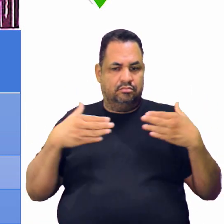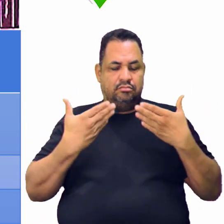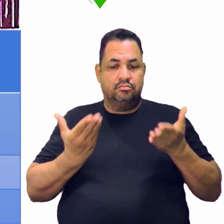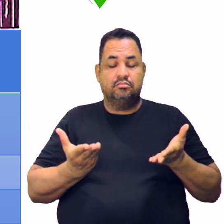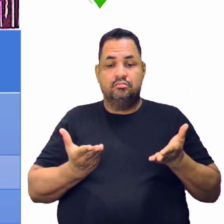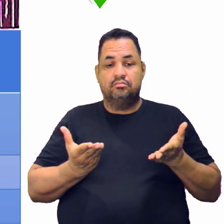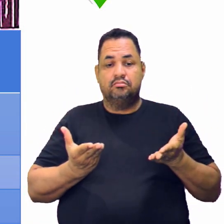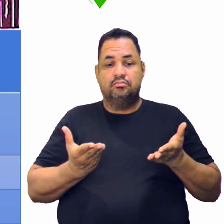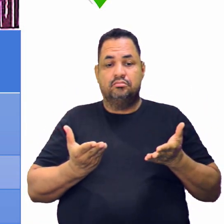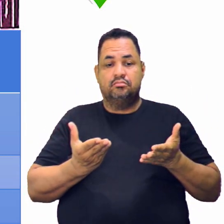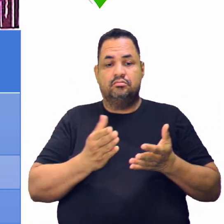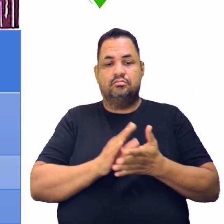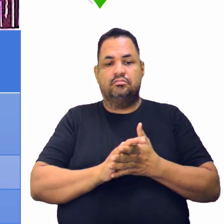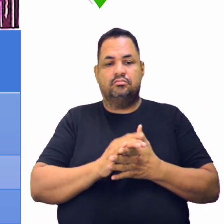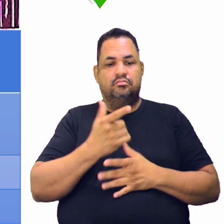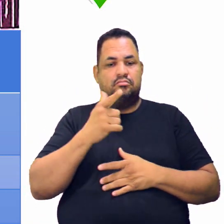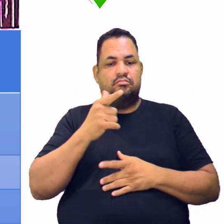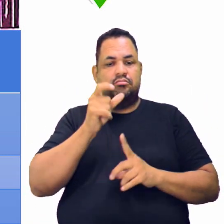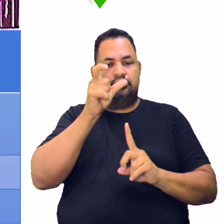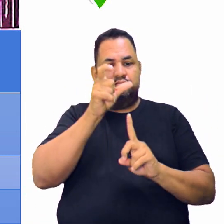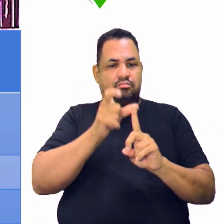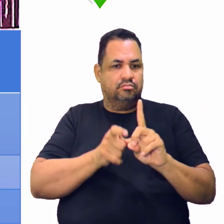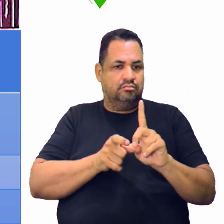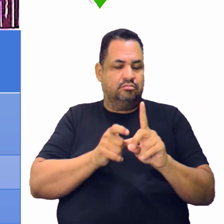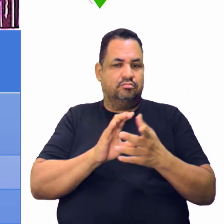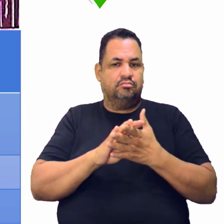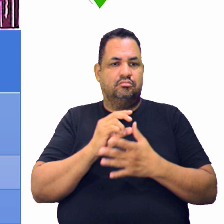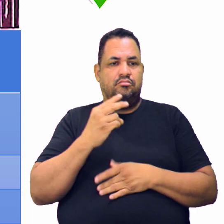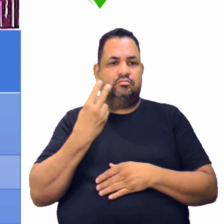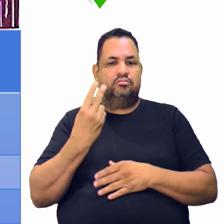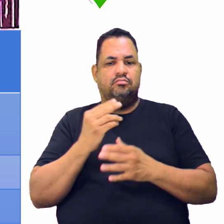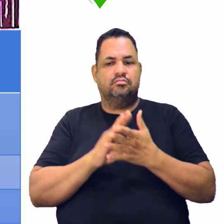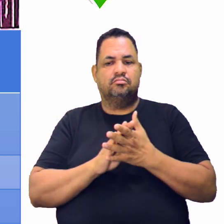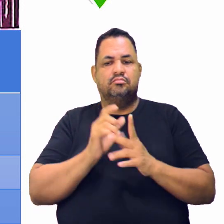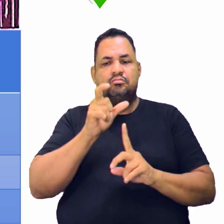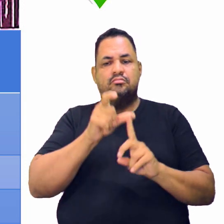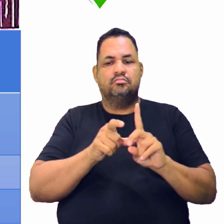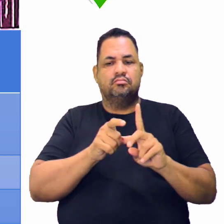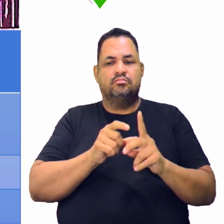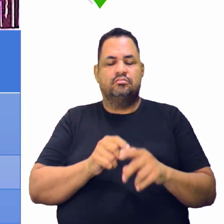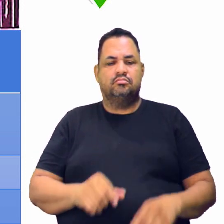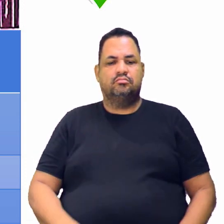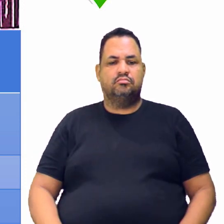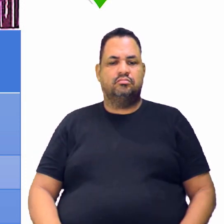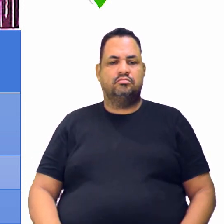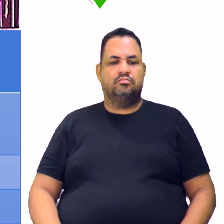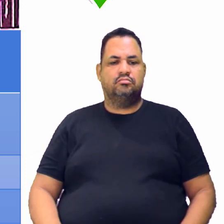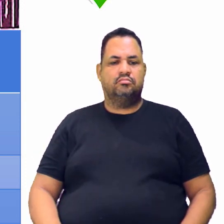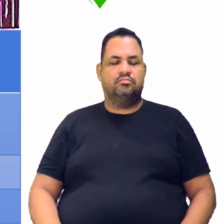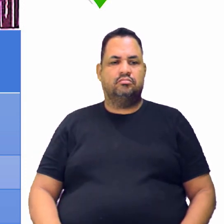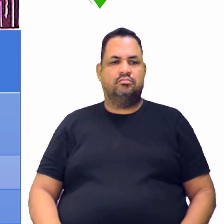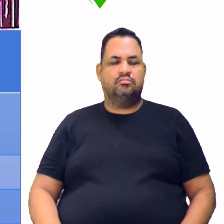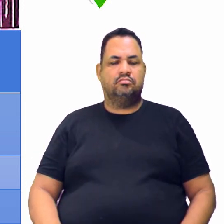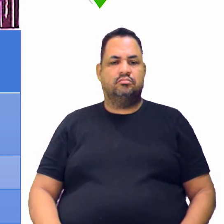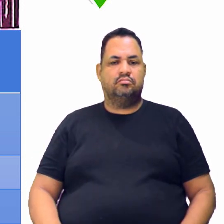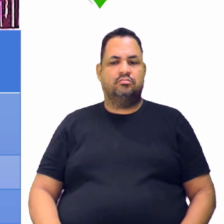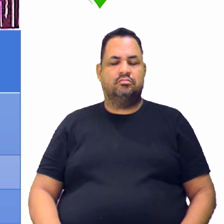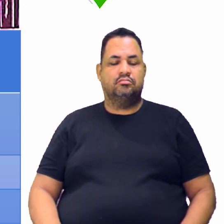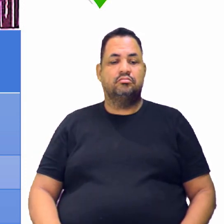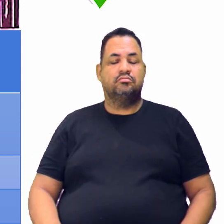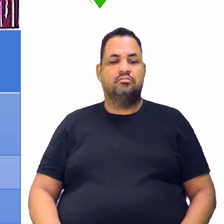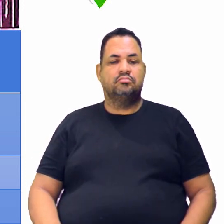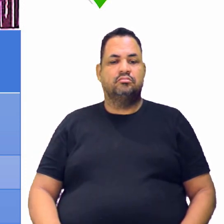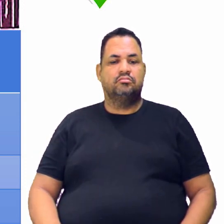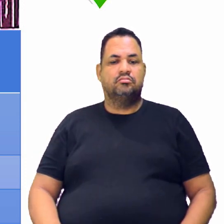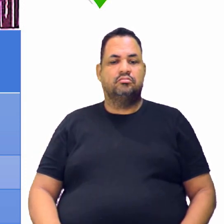amadinho? Como oração sem sujeito ou sujeito inexistente. Quando eu falar sujeito inexistente, é a